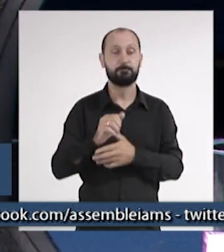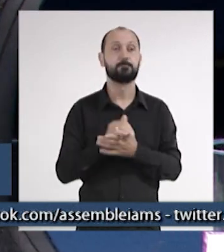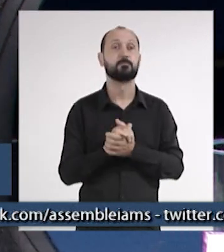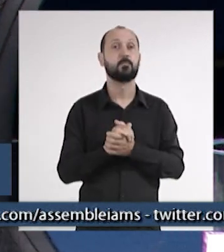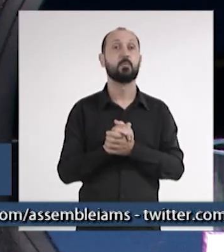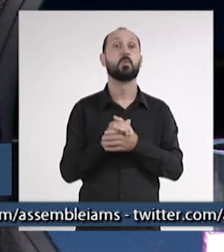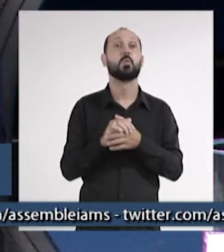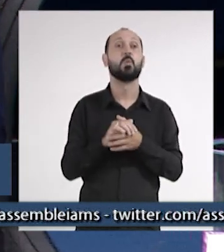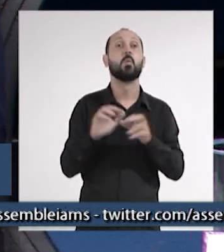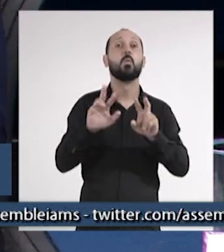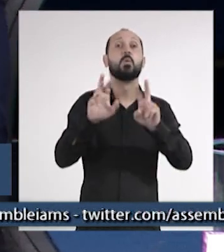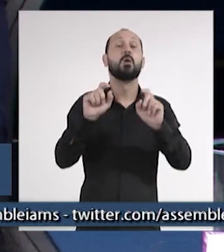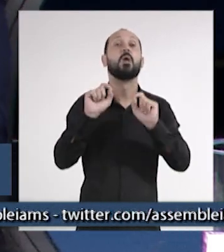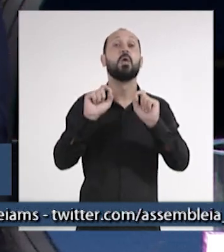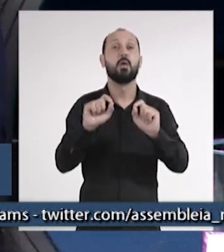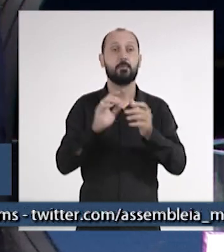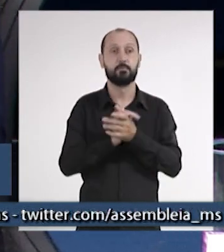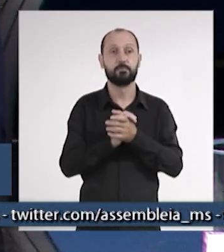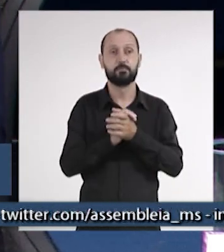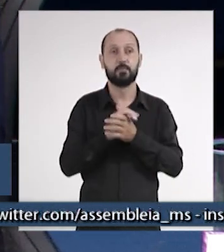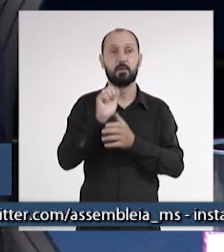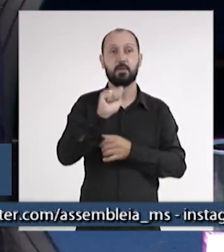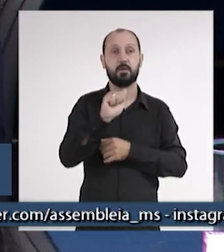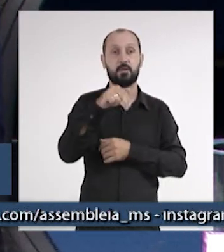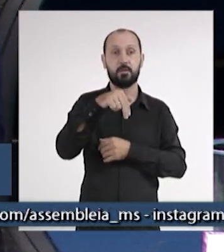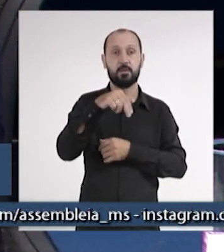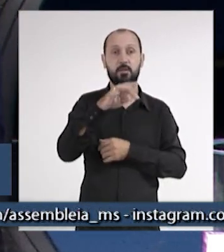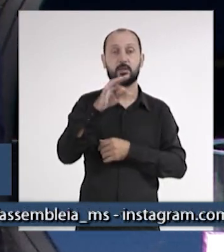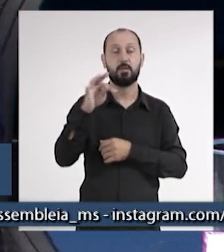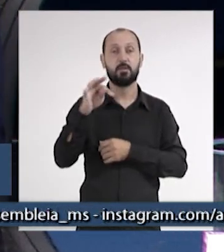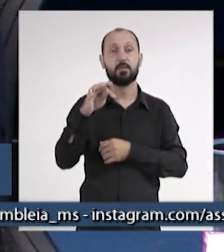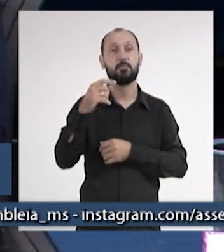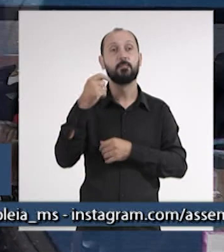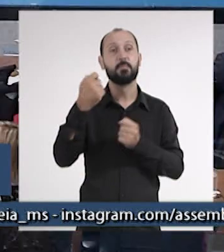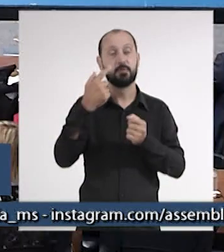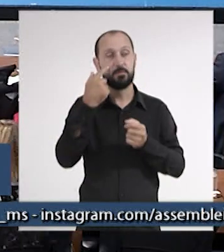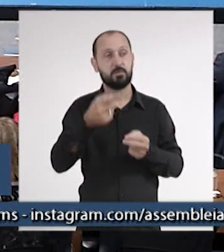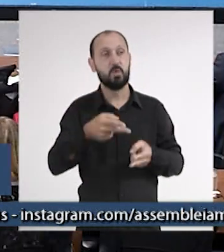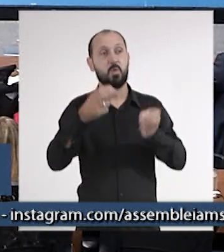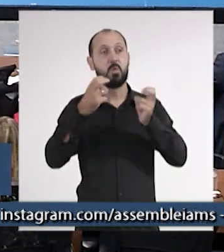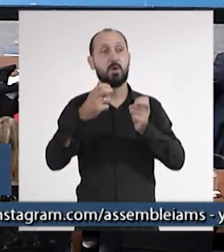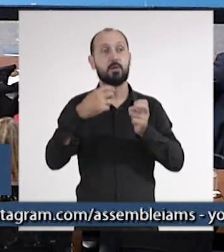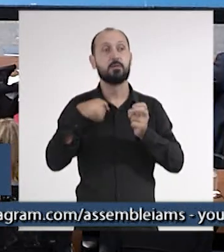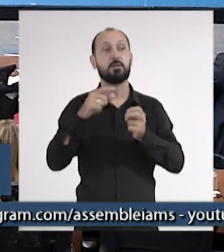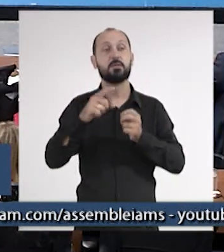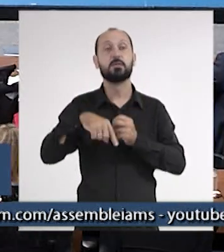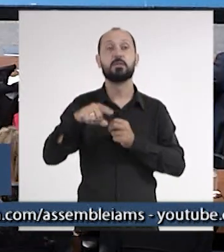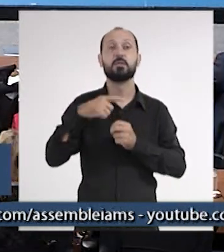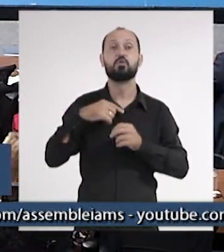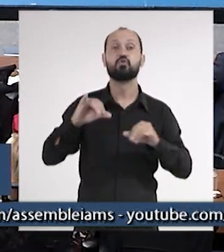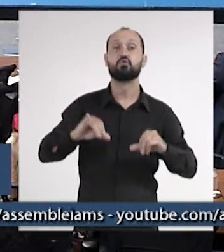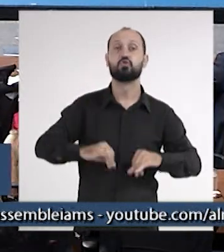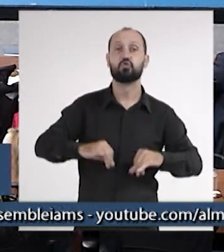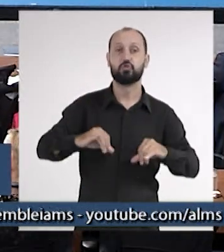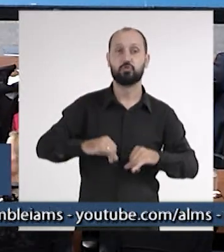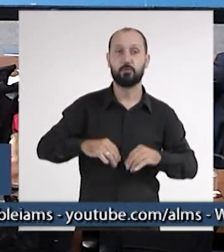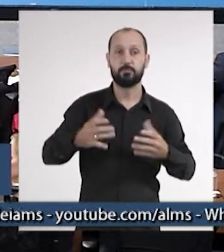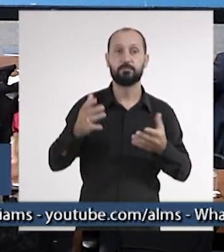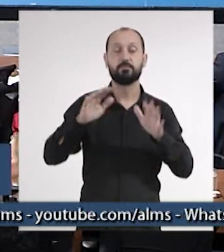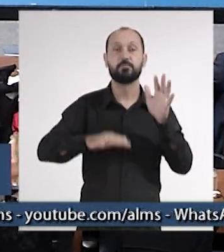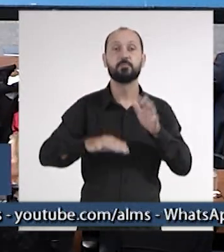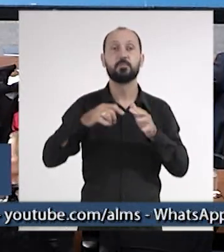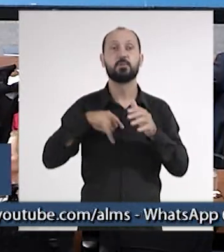é, a agência reguladora não pode ser insensível aos usuários que sofrem as consequências